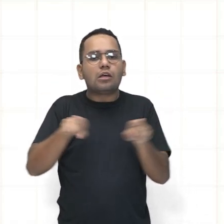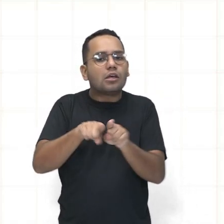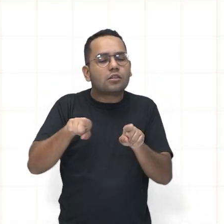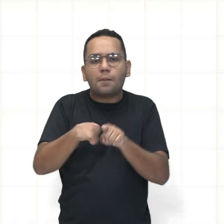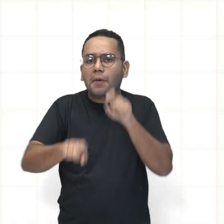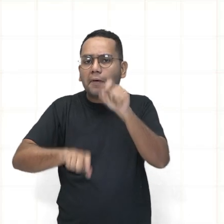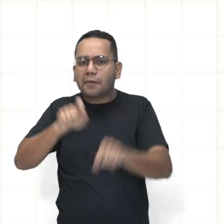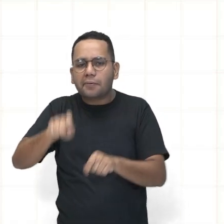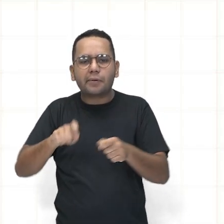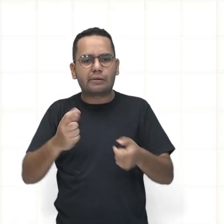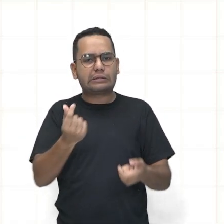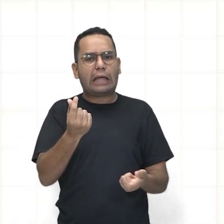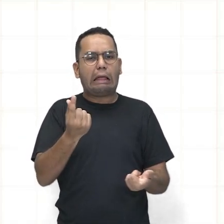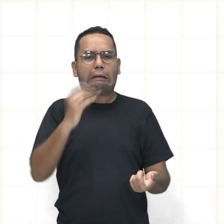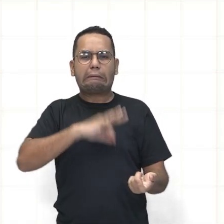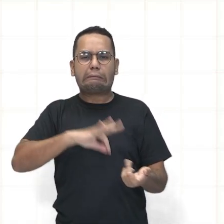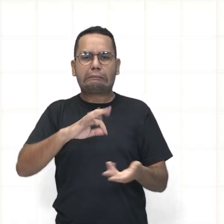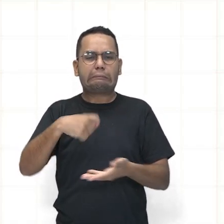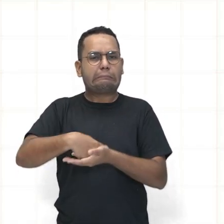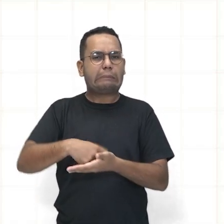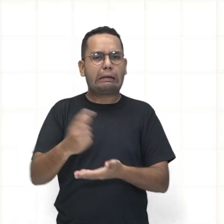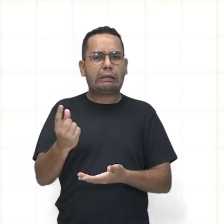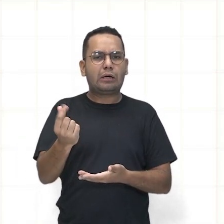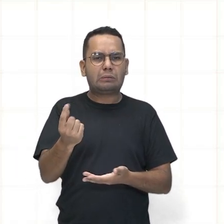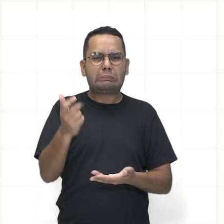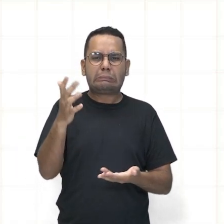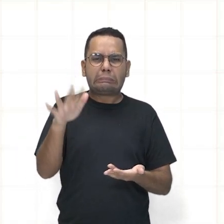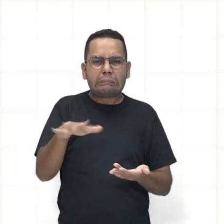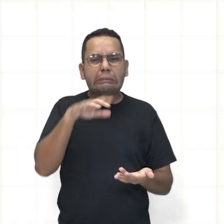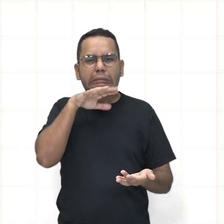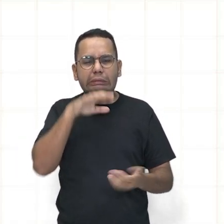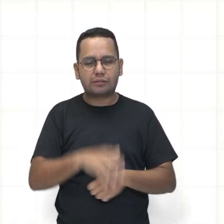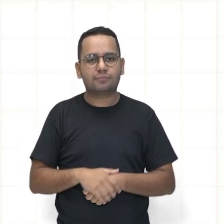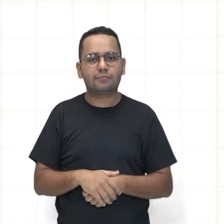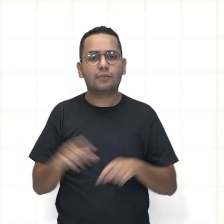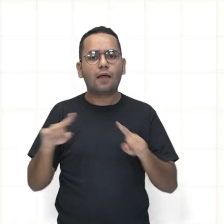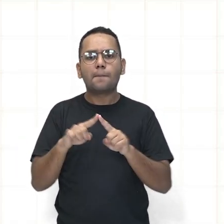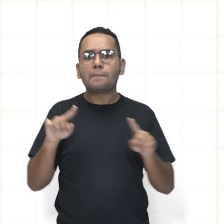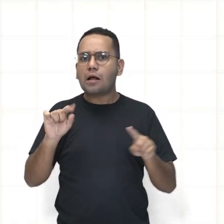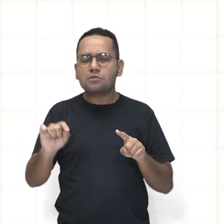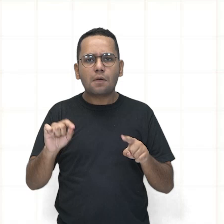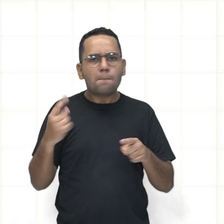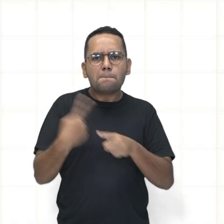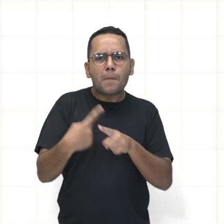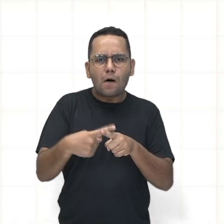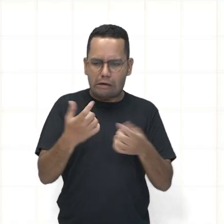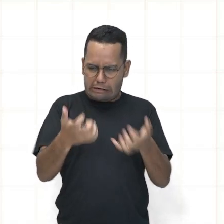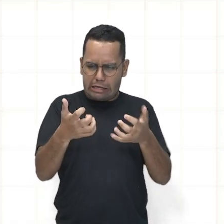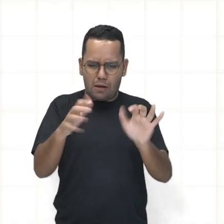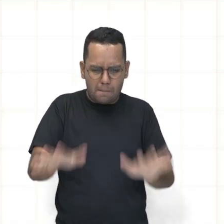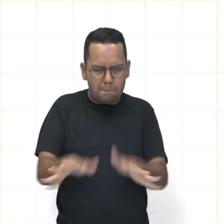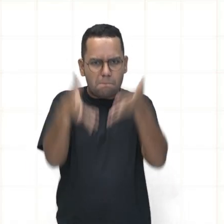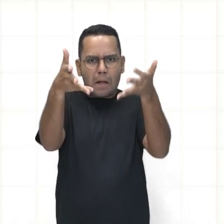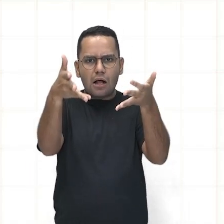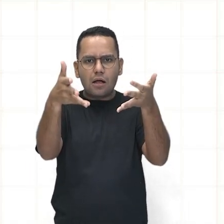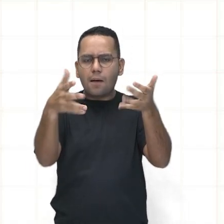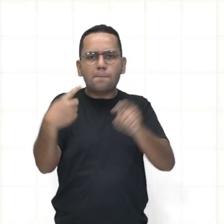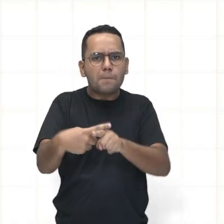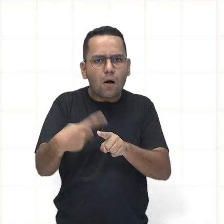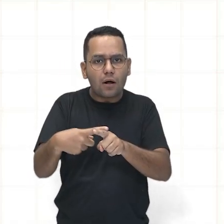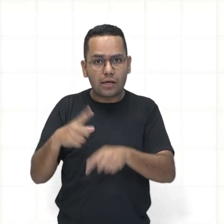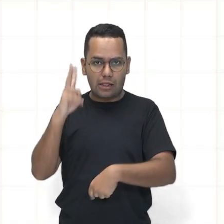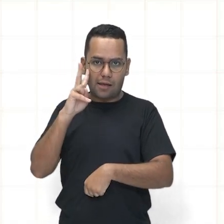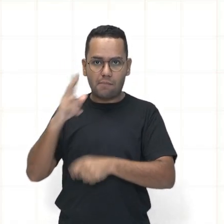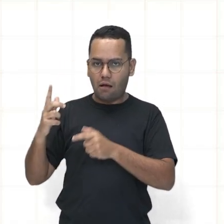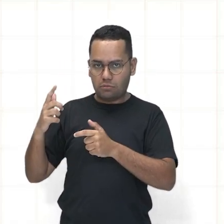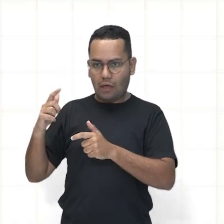do Paraguai, com a questão do exército querer ali ter um tratamento melhor dentro do governo de Dom Pedro II, ok?